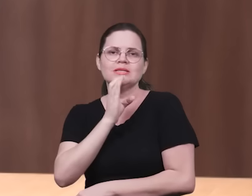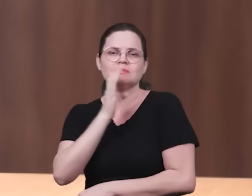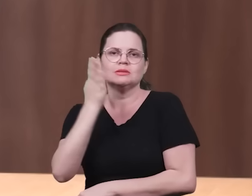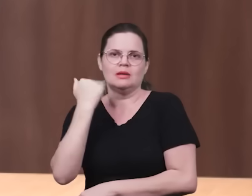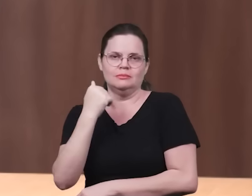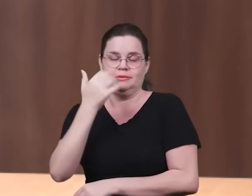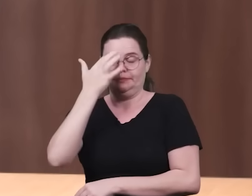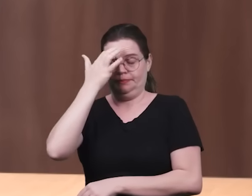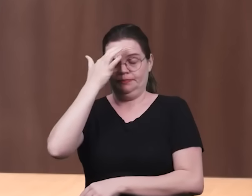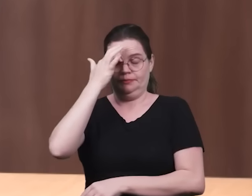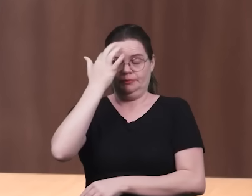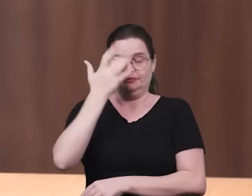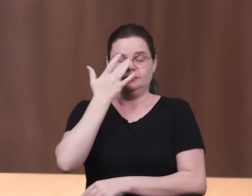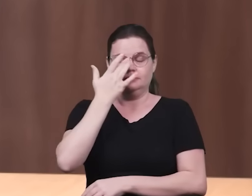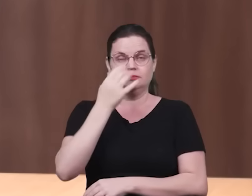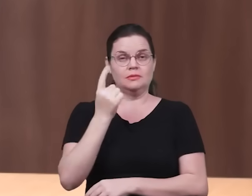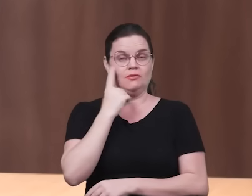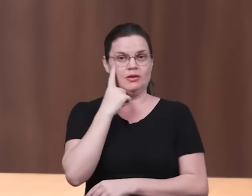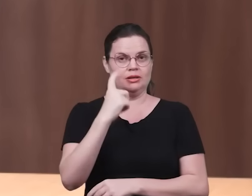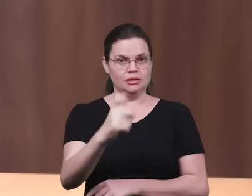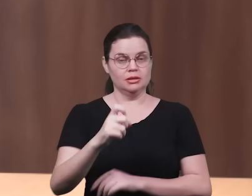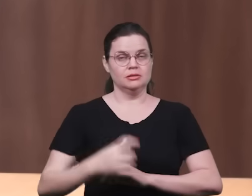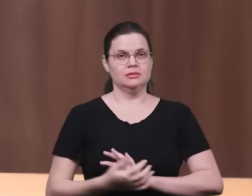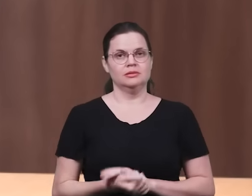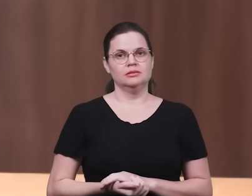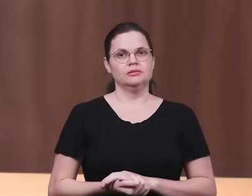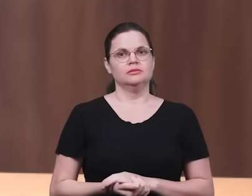o senhor coloca dentro de uma